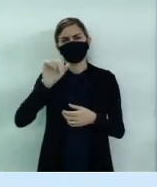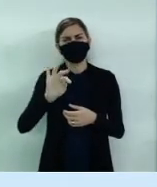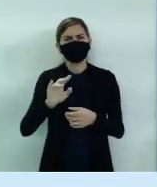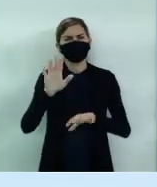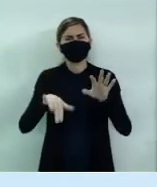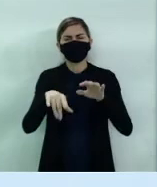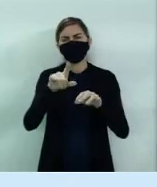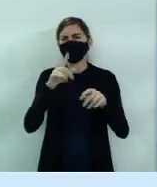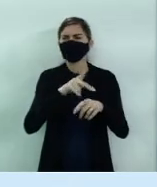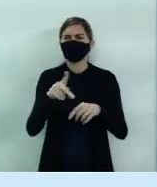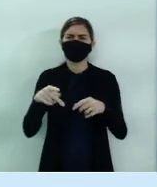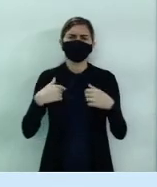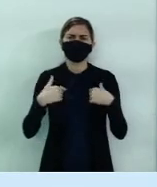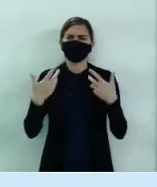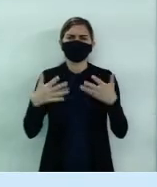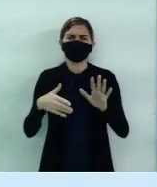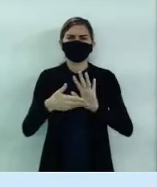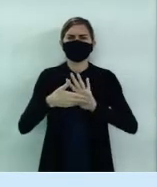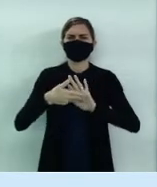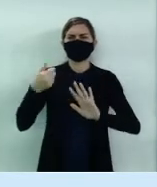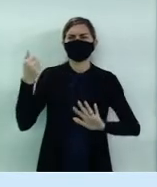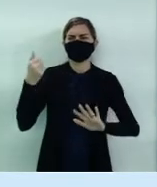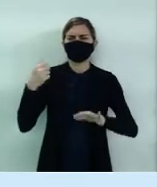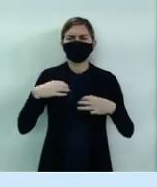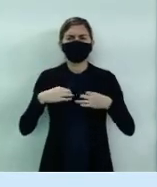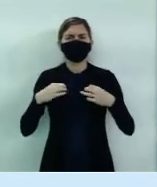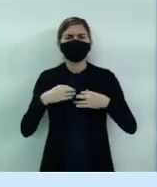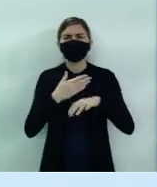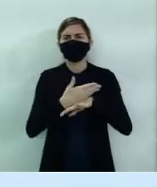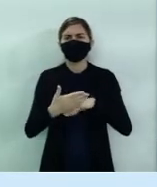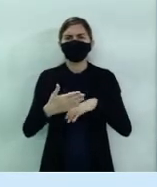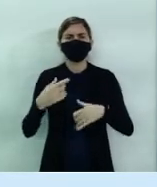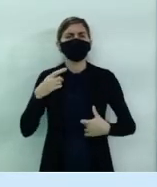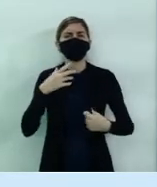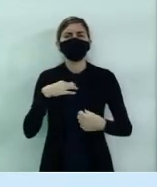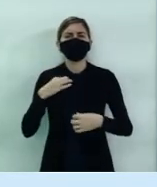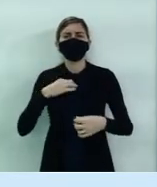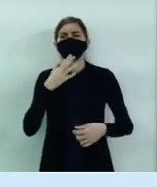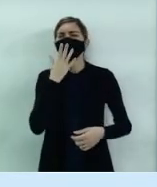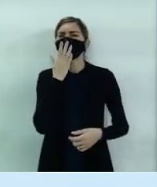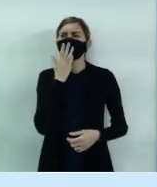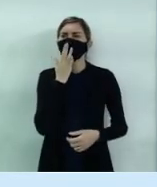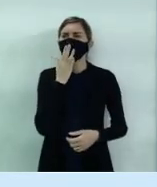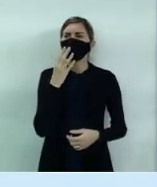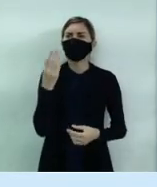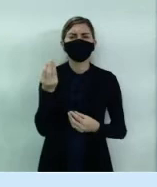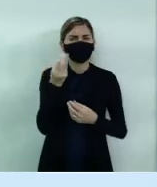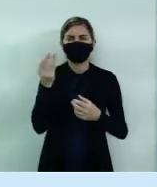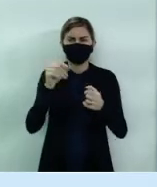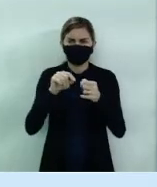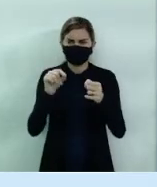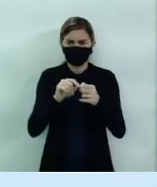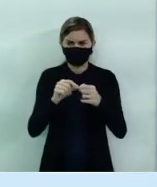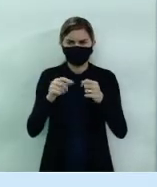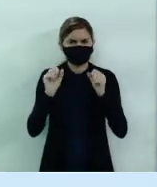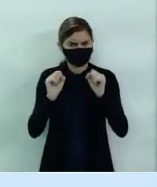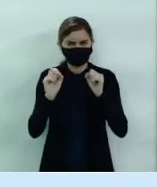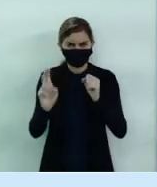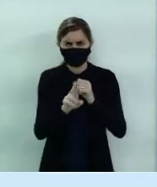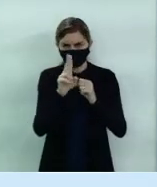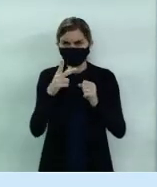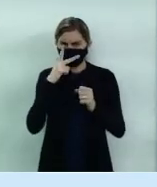repente você diz, professor, eu não quero tirar uma mancha de uma roupa branca, tem que ser de uma roupa colorida. Como é que eu faço? Eu posso utilizar